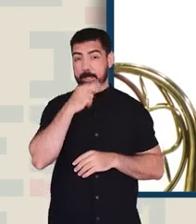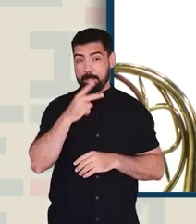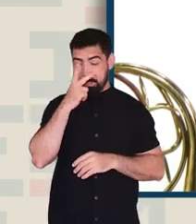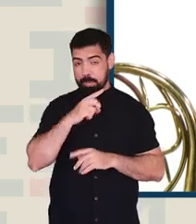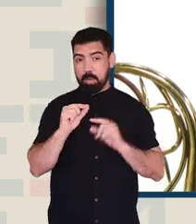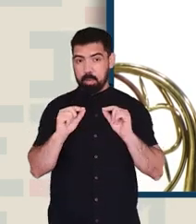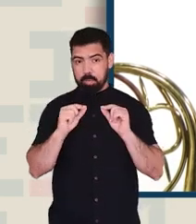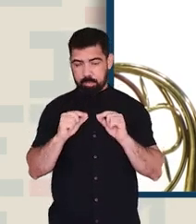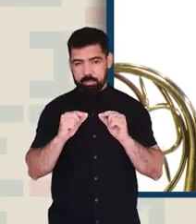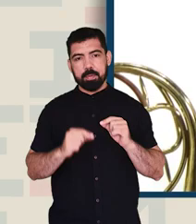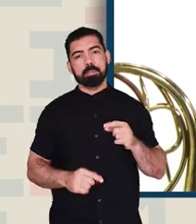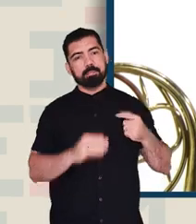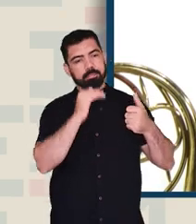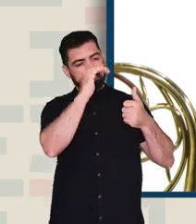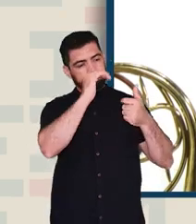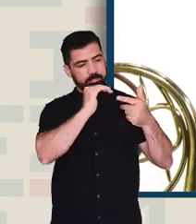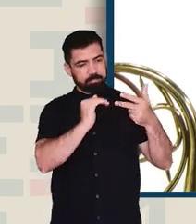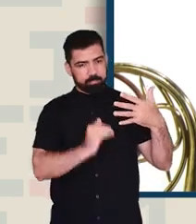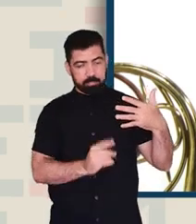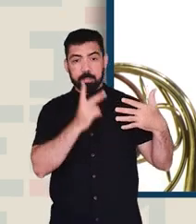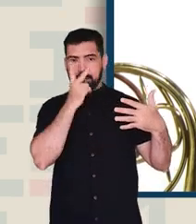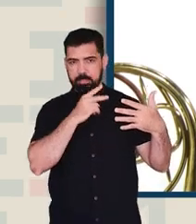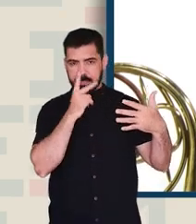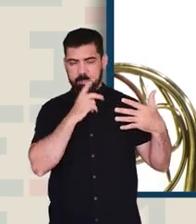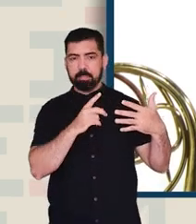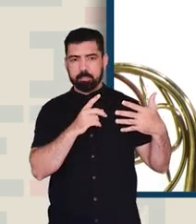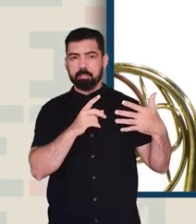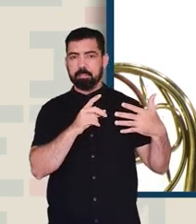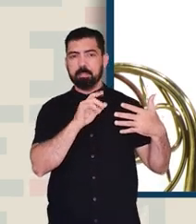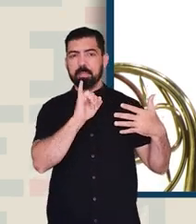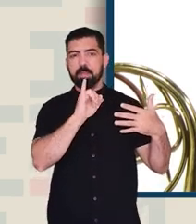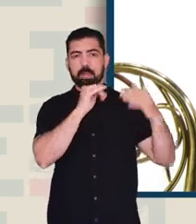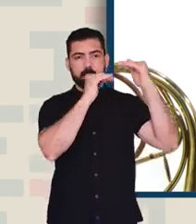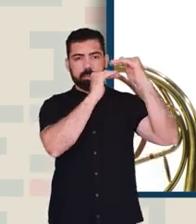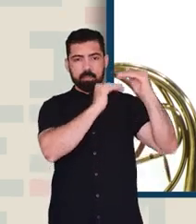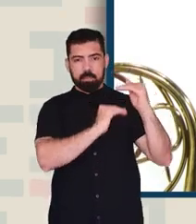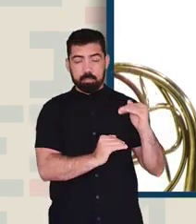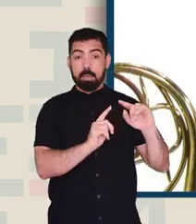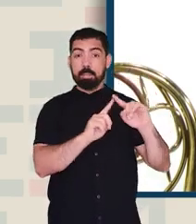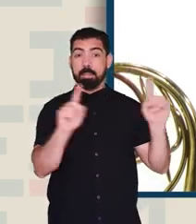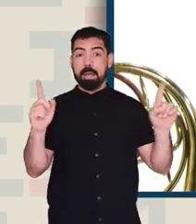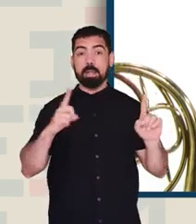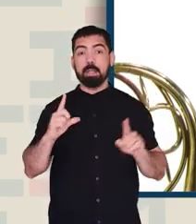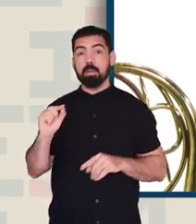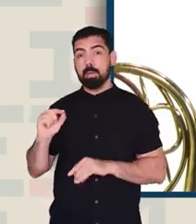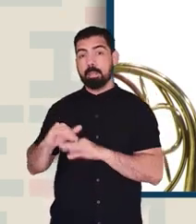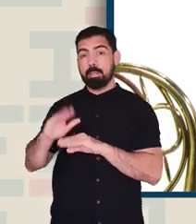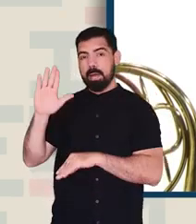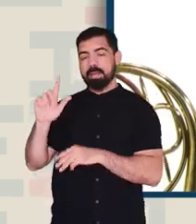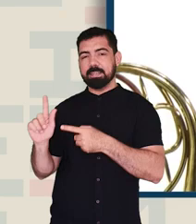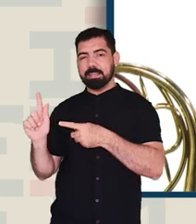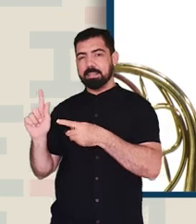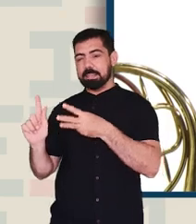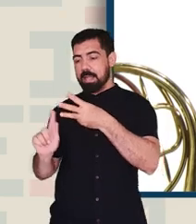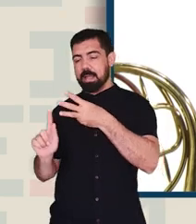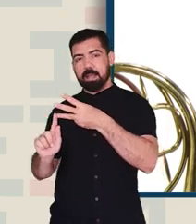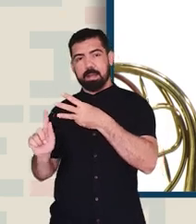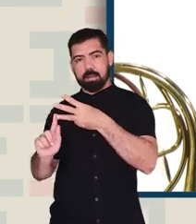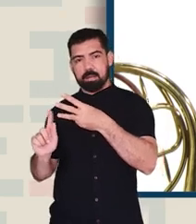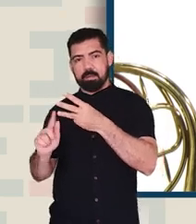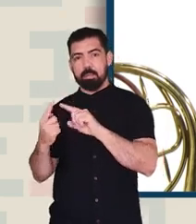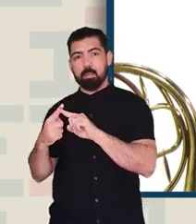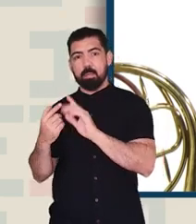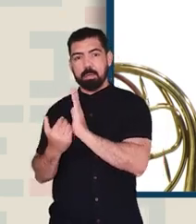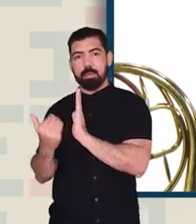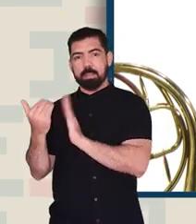mesma relação de parciais, eu vou ter o mesmo intervalo de um parcial ao outro, porém um pouco mais grave, porque eu estiquei